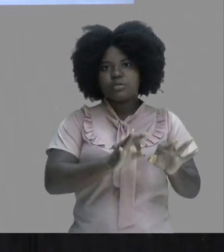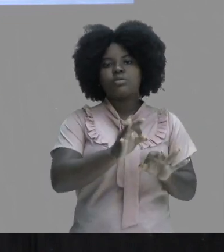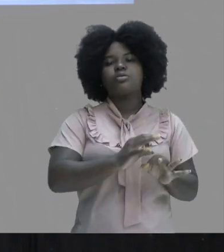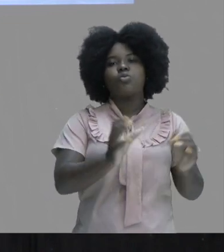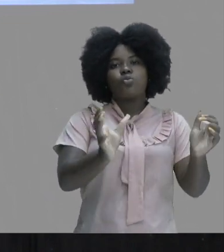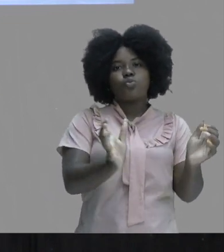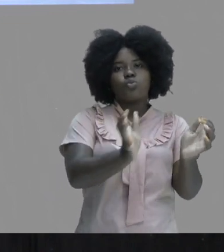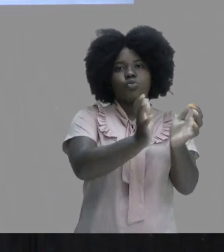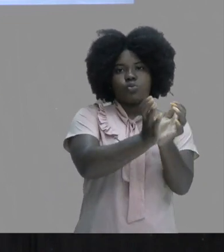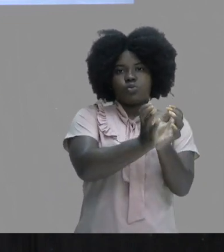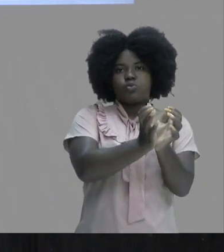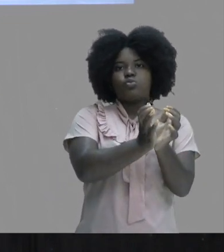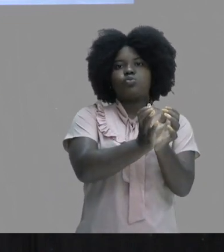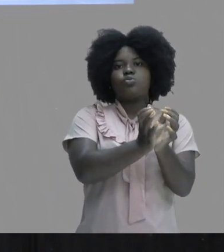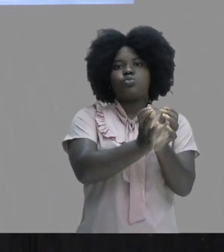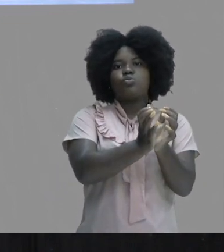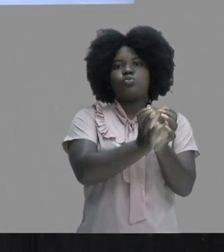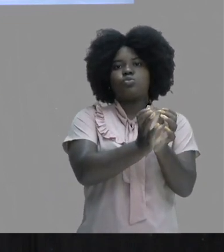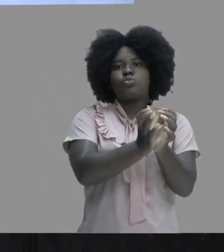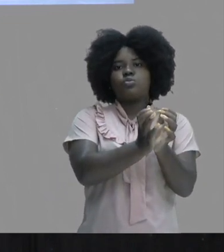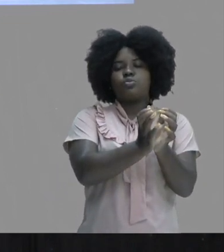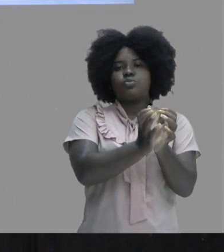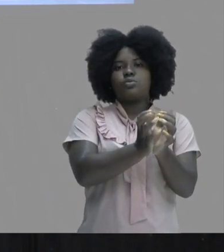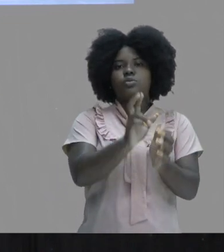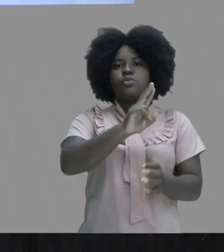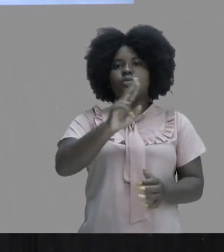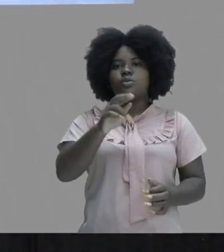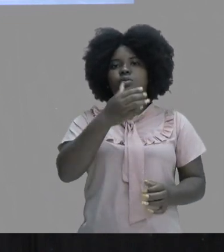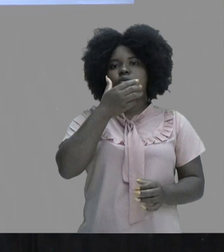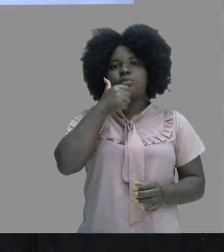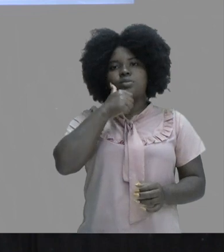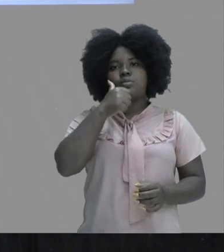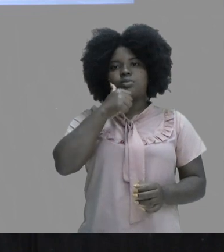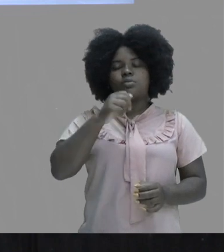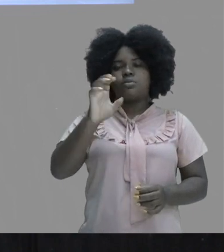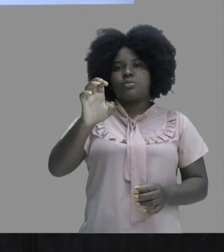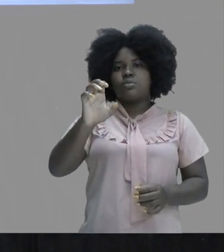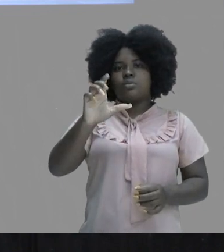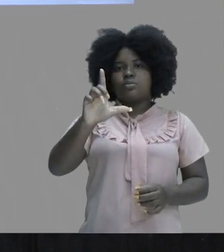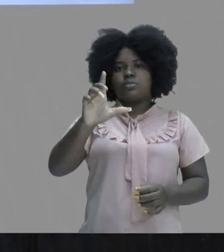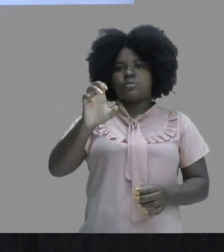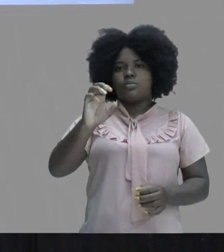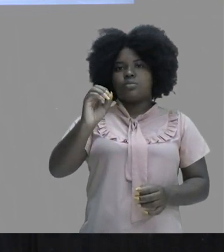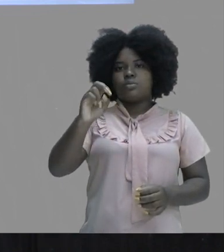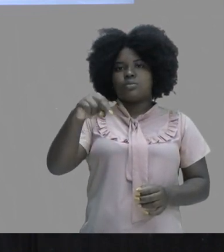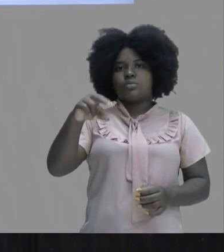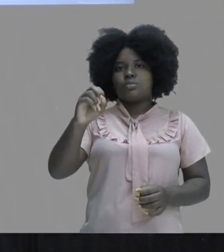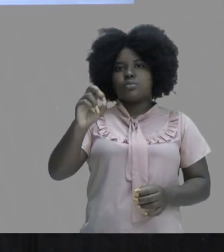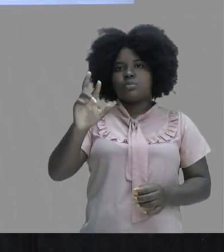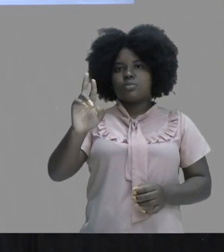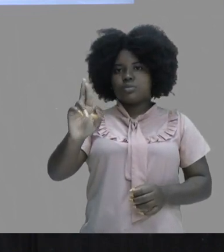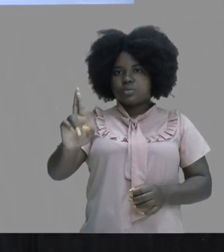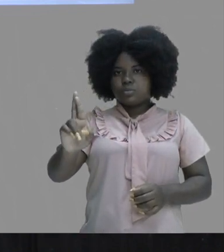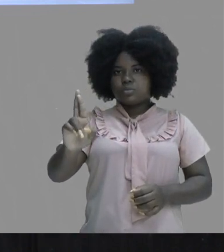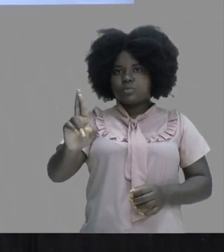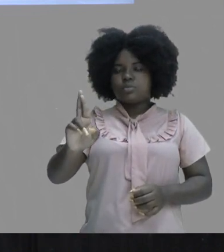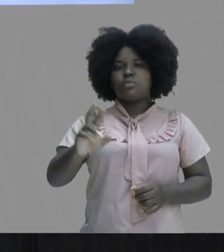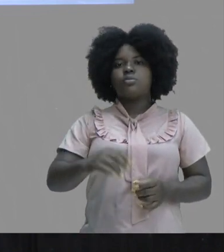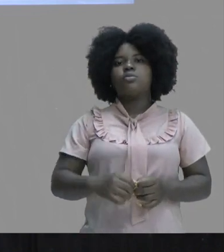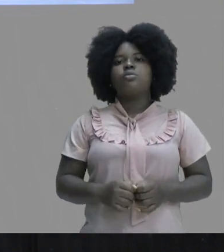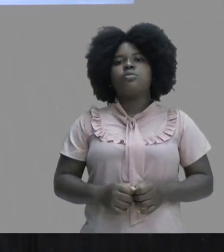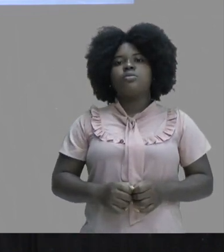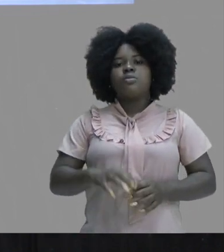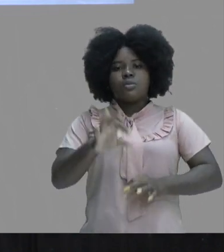de um presidente norte-americano, a Eleanor Roosevelt, beleza? Ela chefiou esse comitê durante algum tempo, e